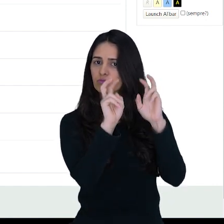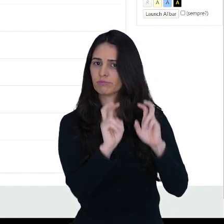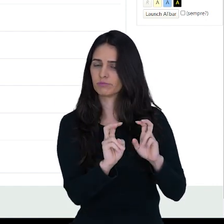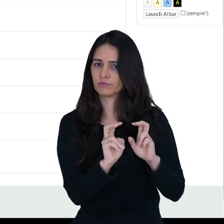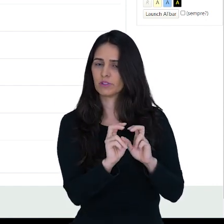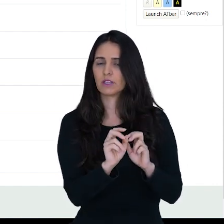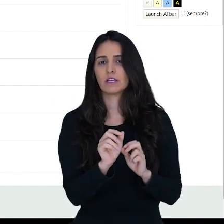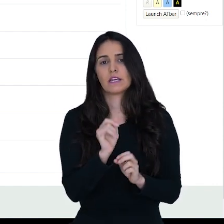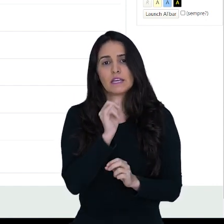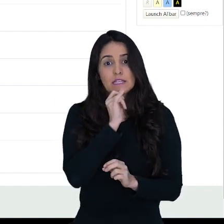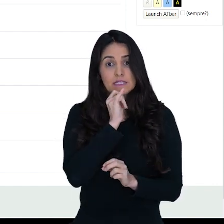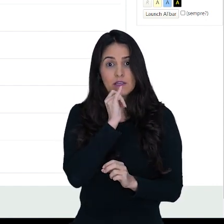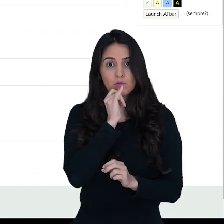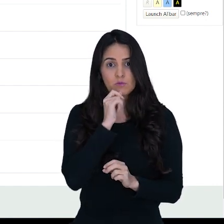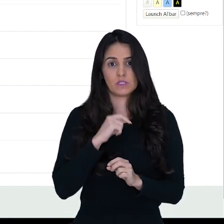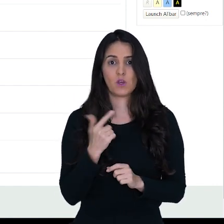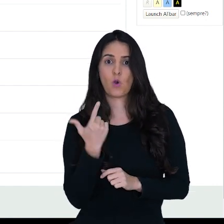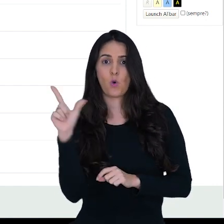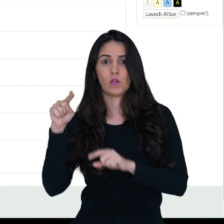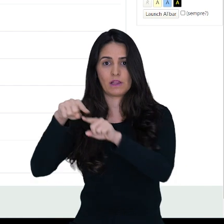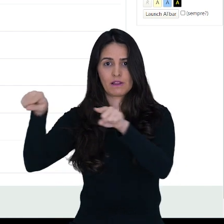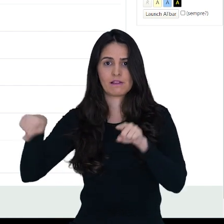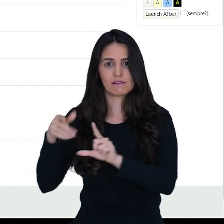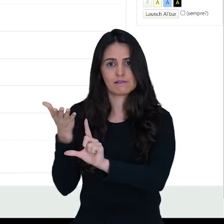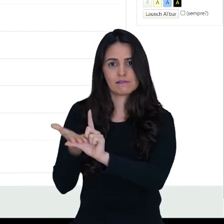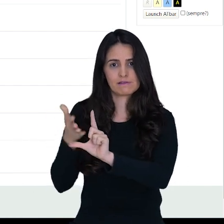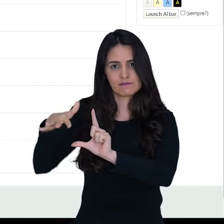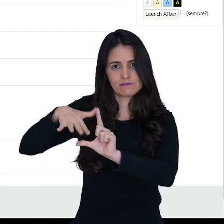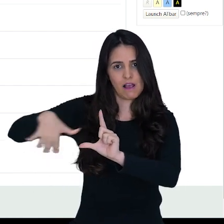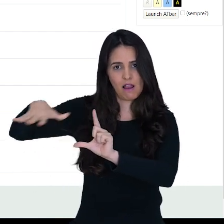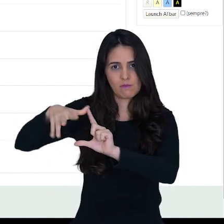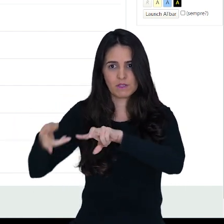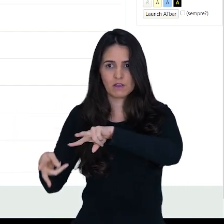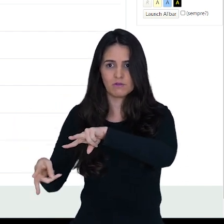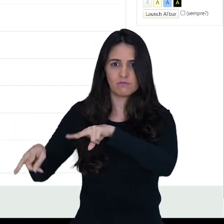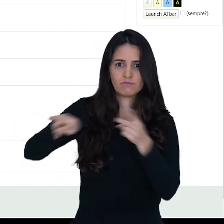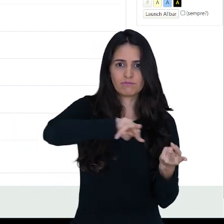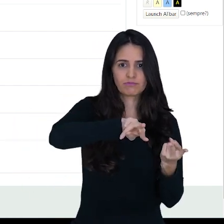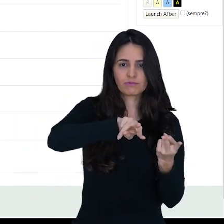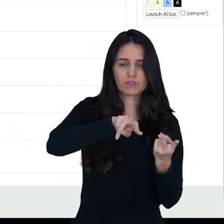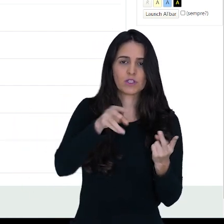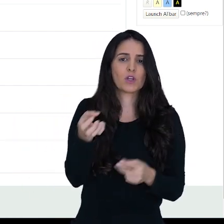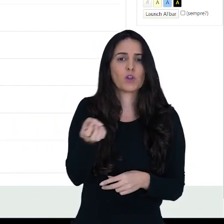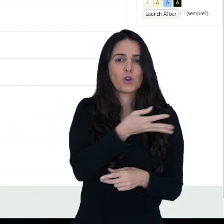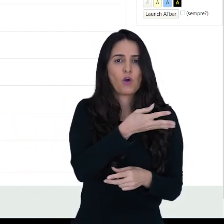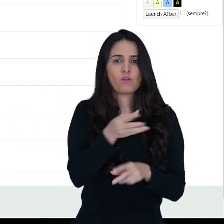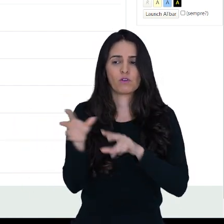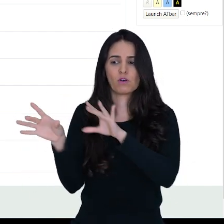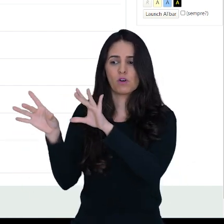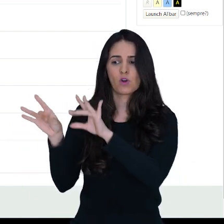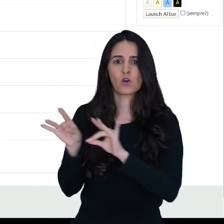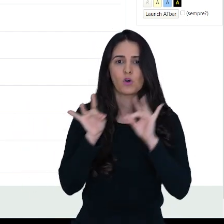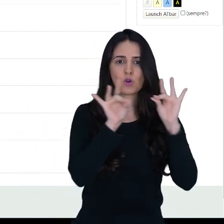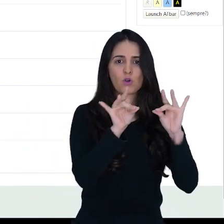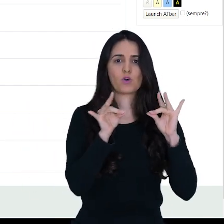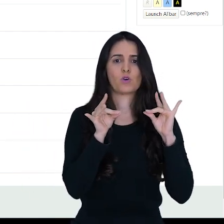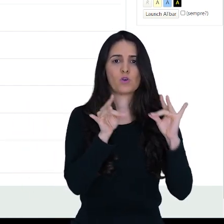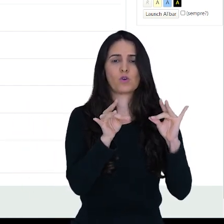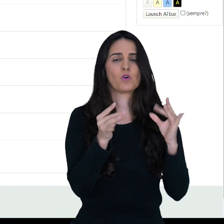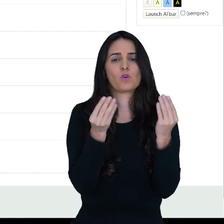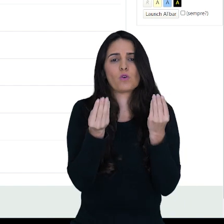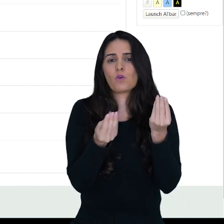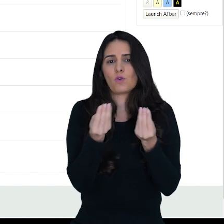possua conteúdo em uma outra sala e você gostaria de trazer esse conteúdo para sala atual como fazer